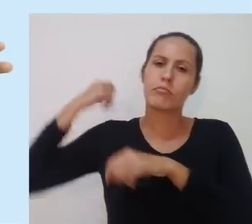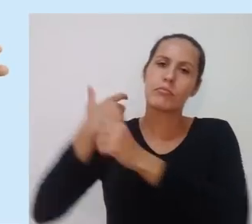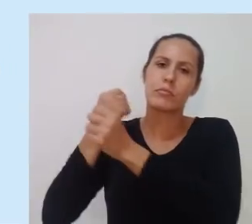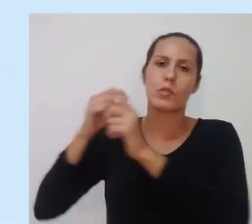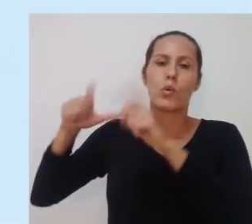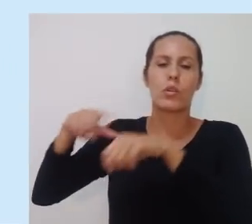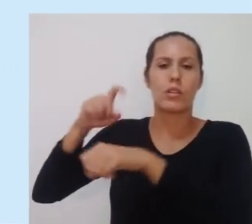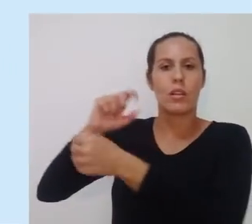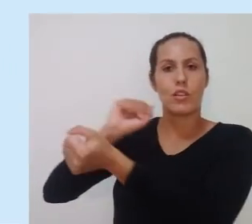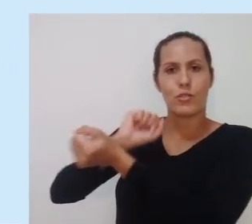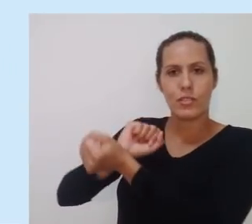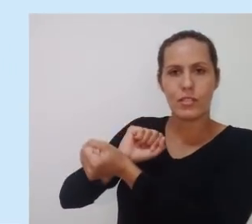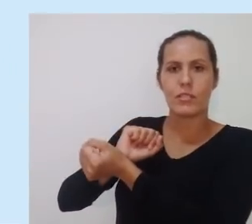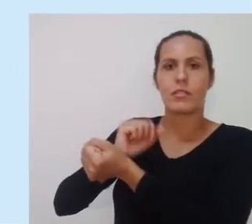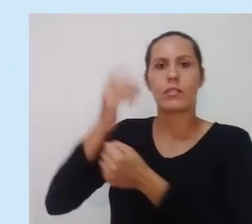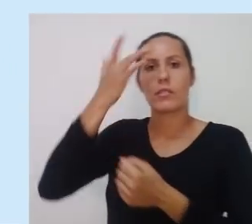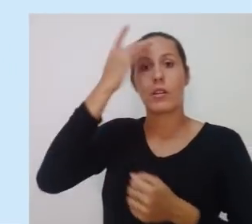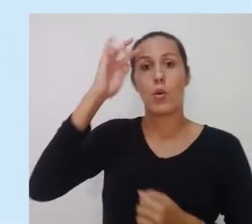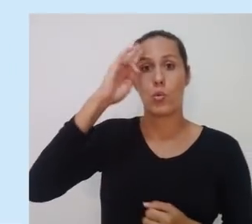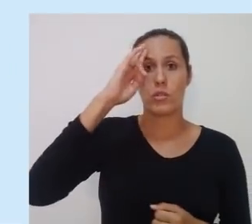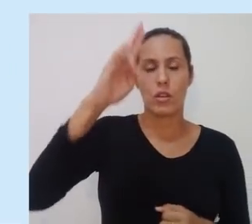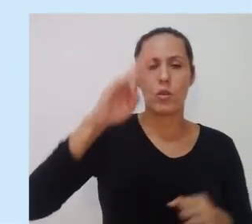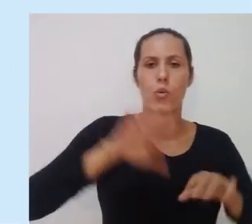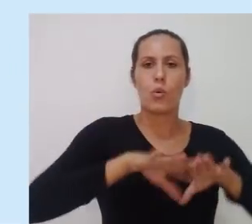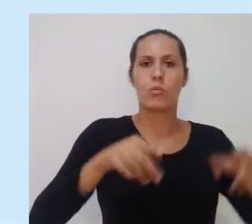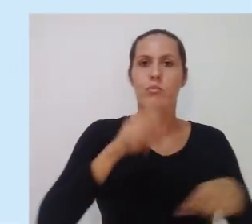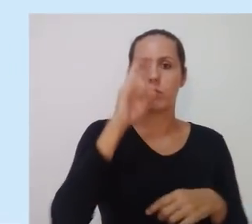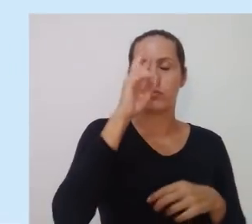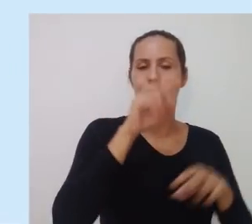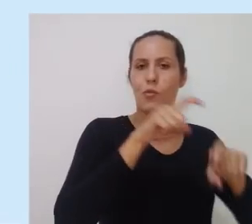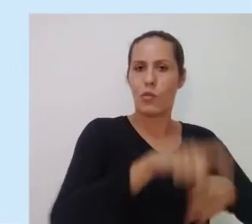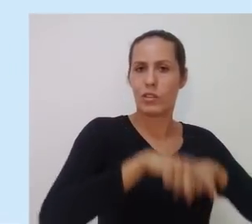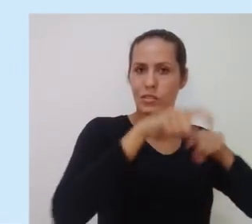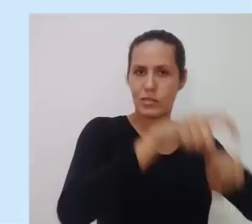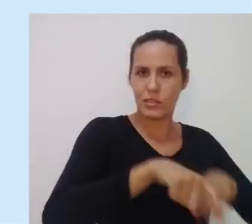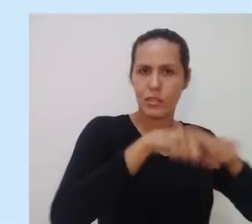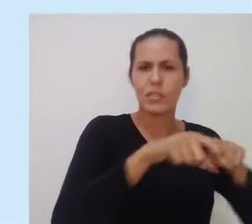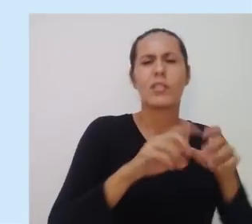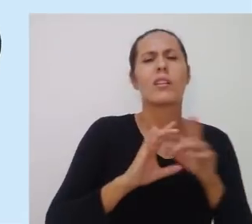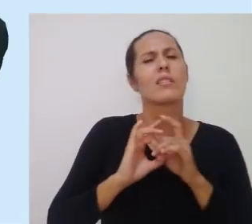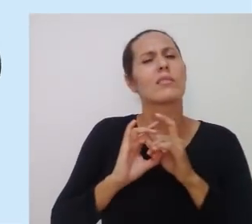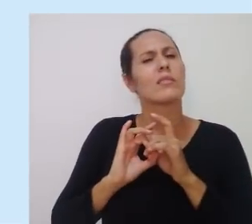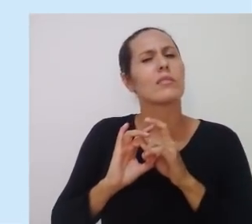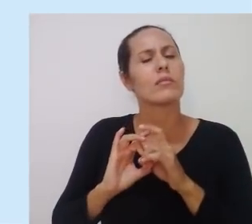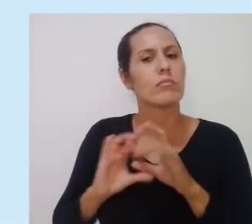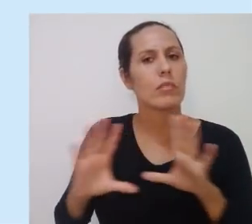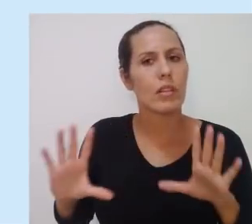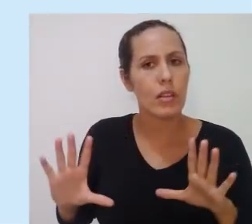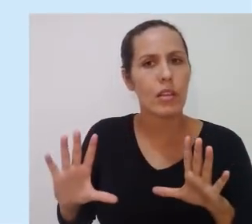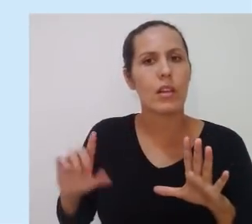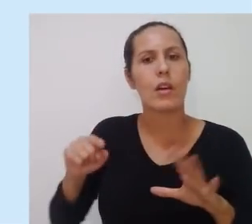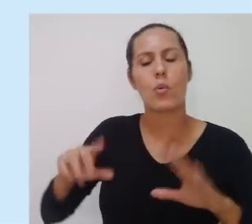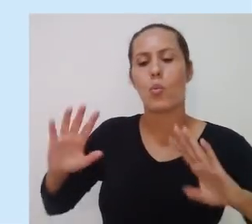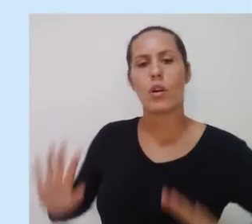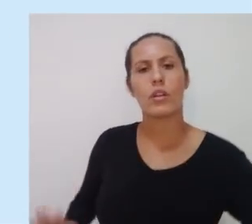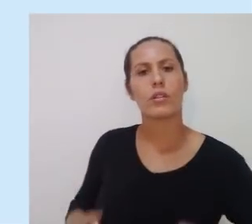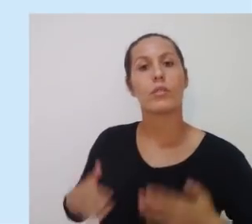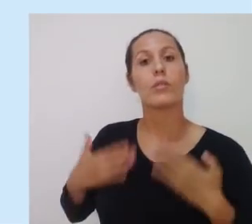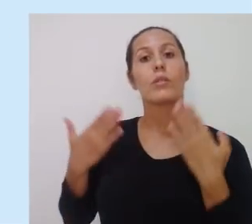tempo da escravidão. A colheita era muito boa, o senhor de engenho, fazendeiro,